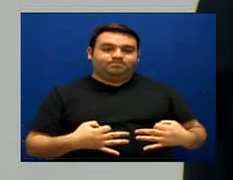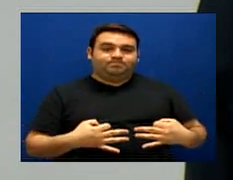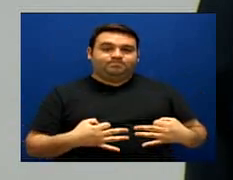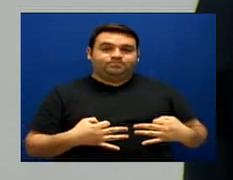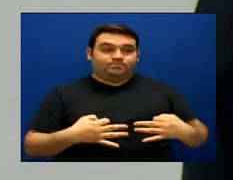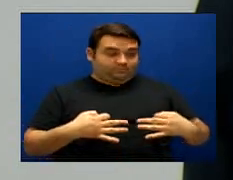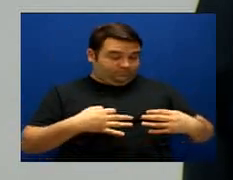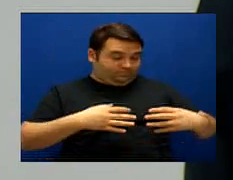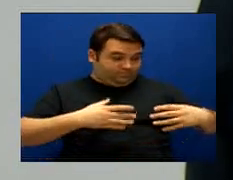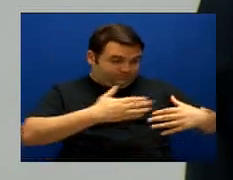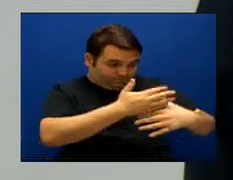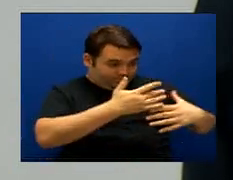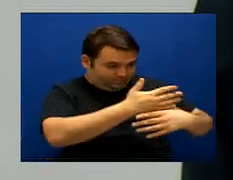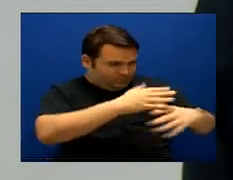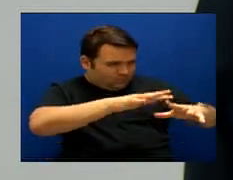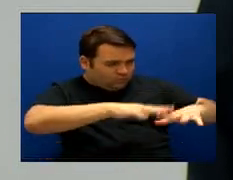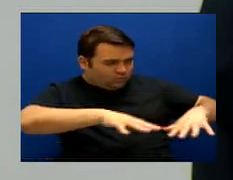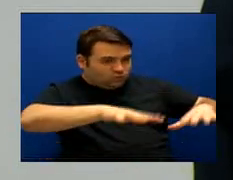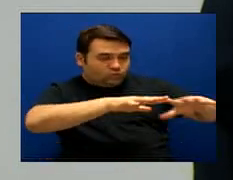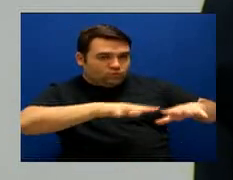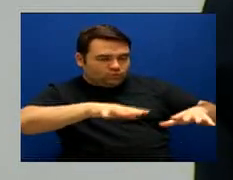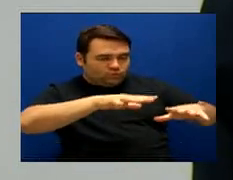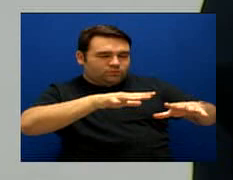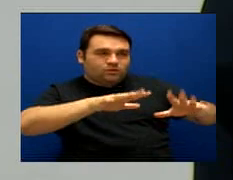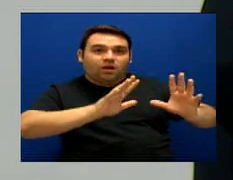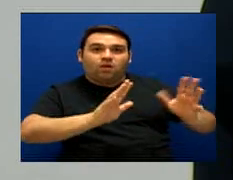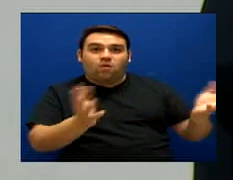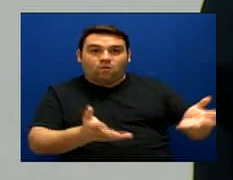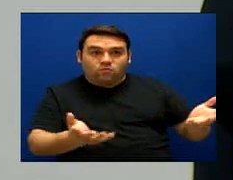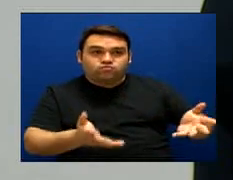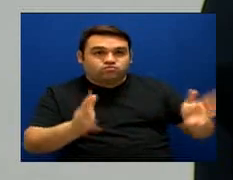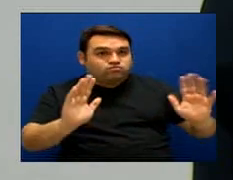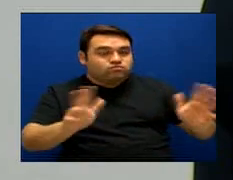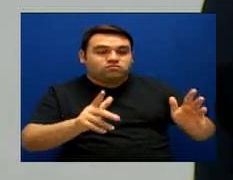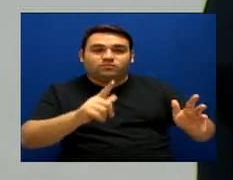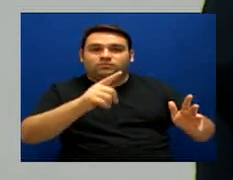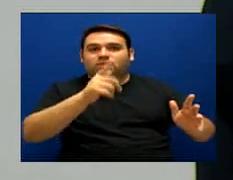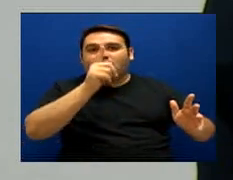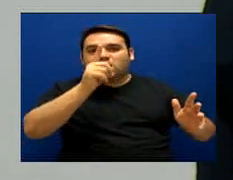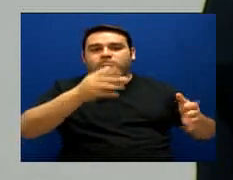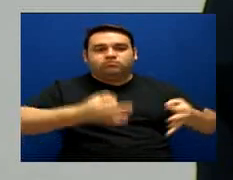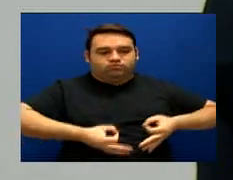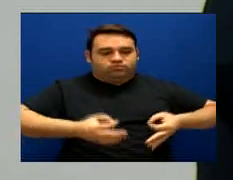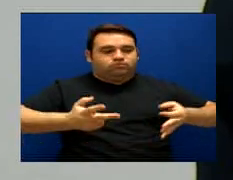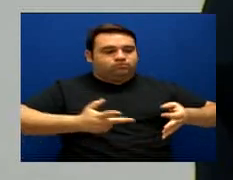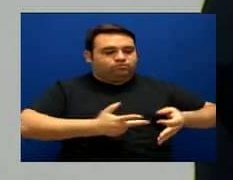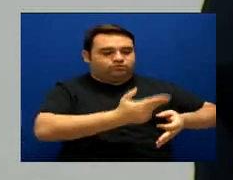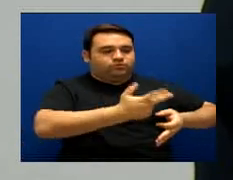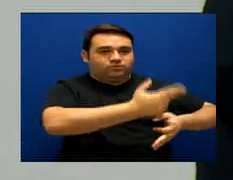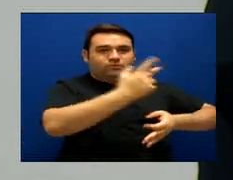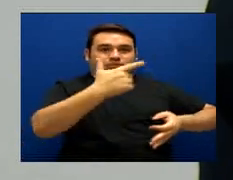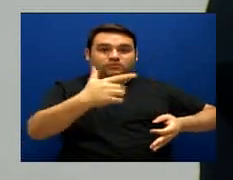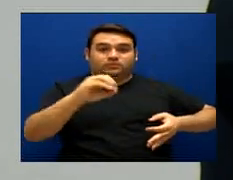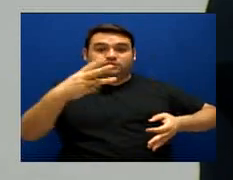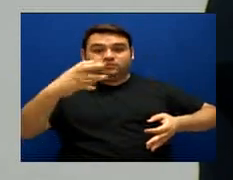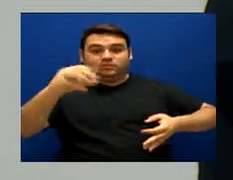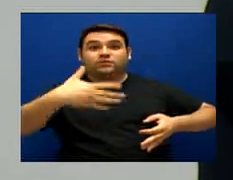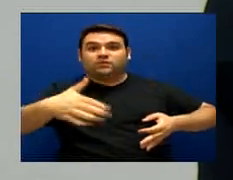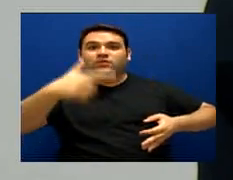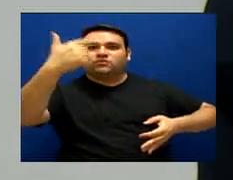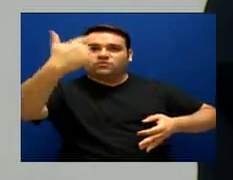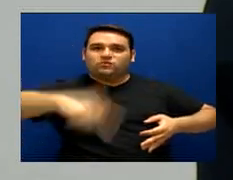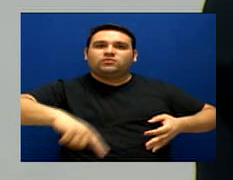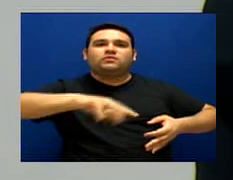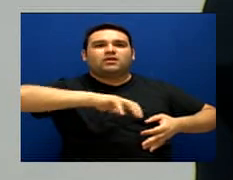os municípios não fizerem já castração em massa, em 2030 teremos